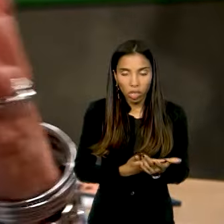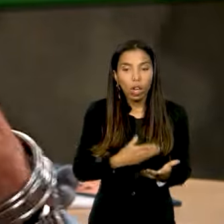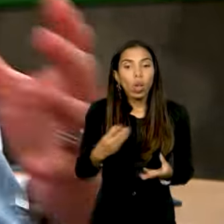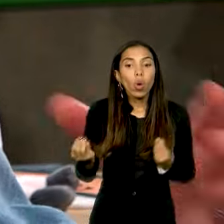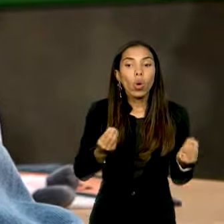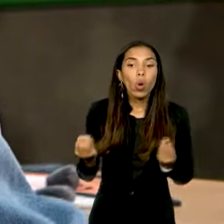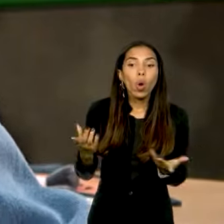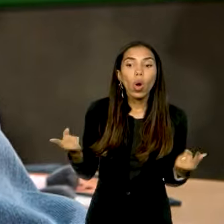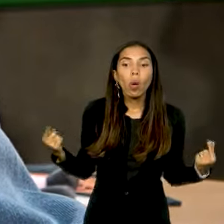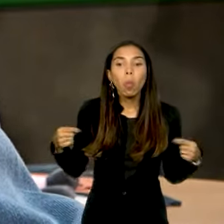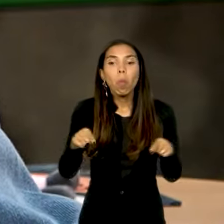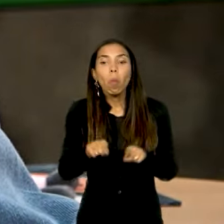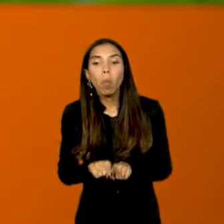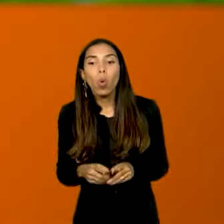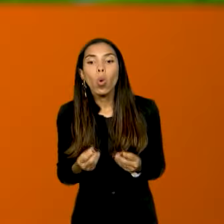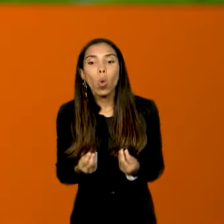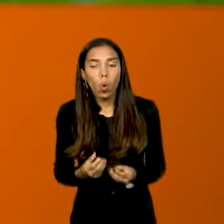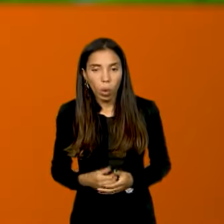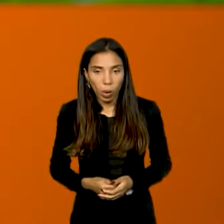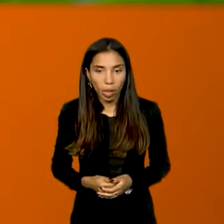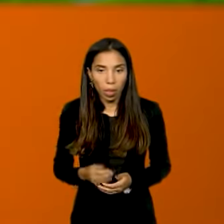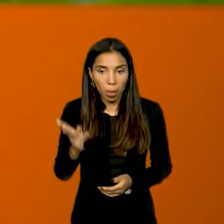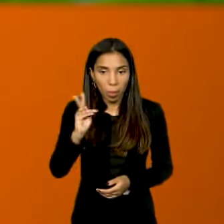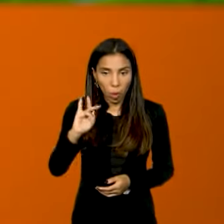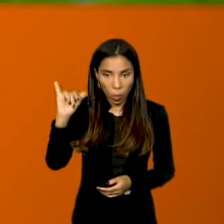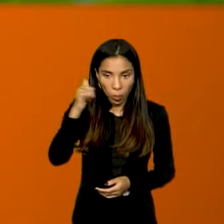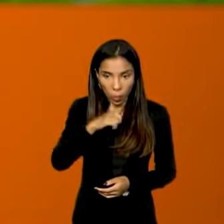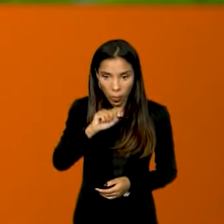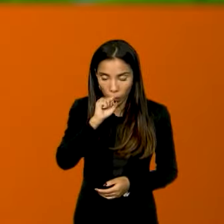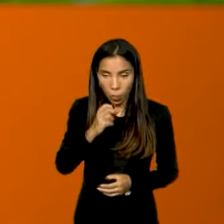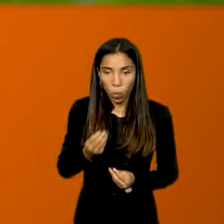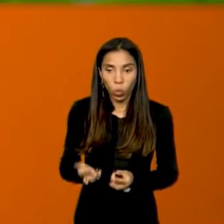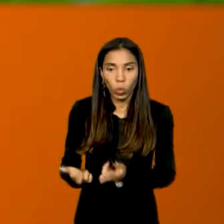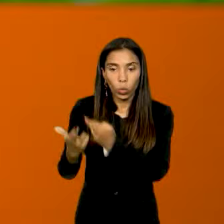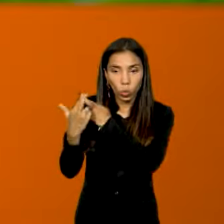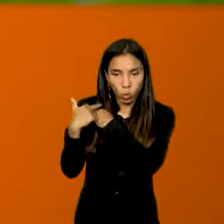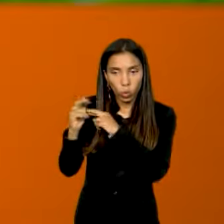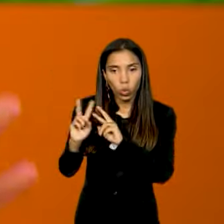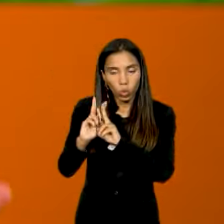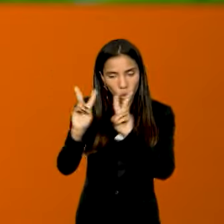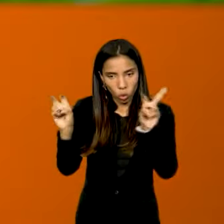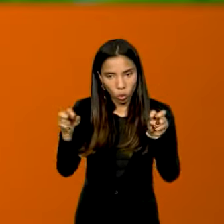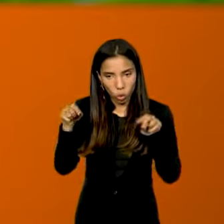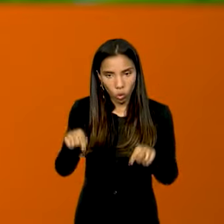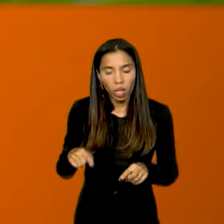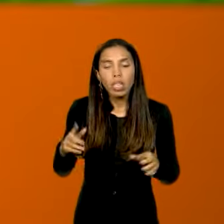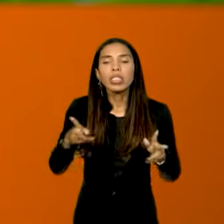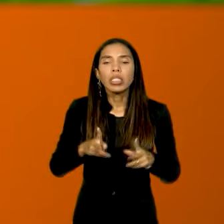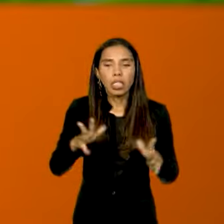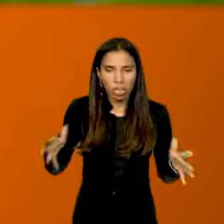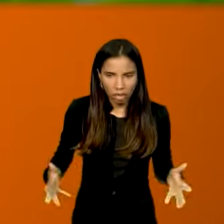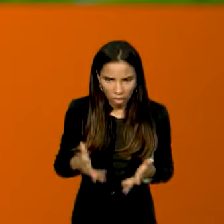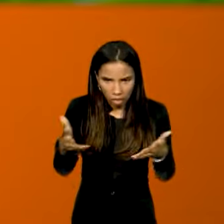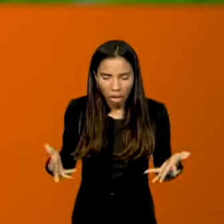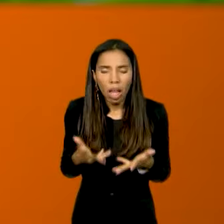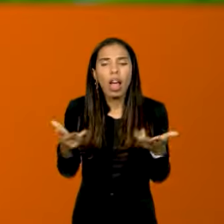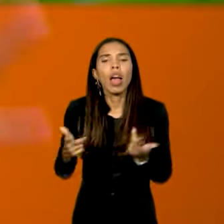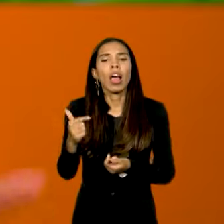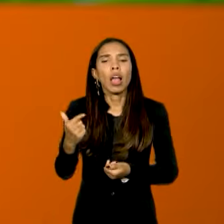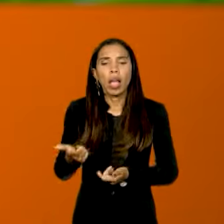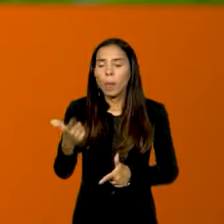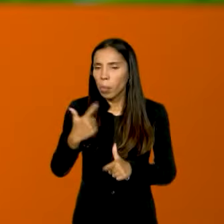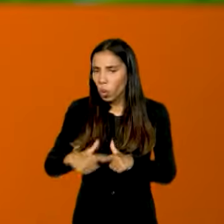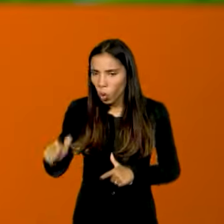foi pra conciliar essa coisa, Letícia? Olha, os meus pais sempre foram muito responsáveis com isso. Eles legal, sempre me incentivaram e diziam que não